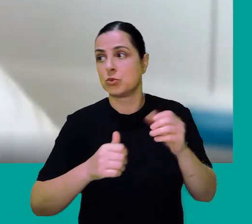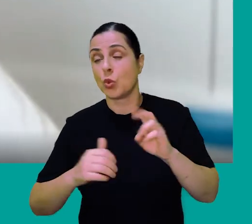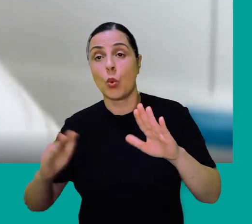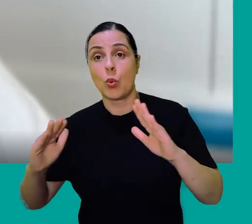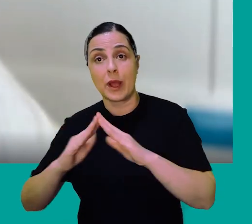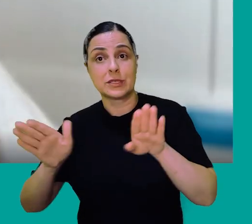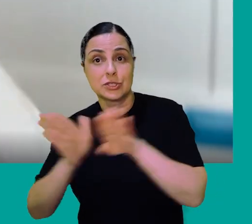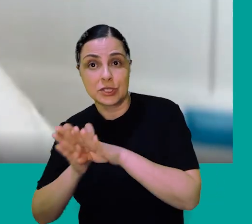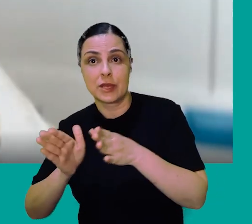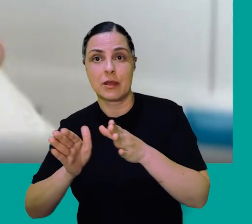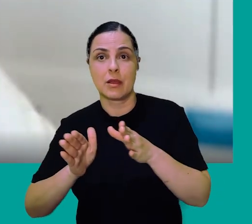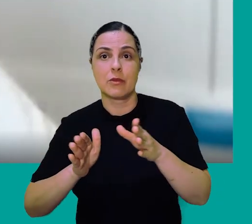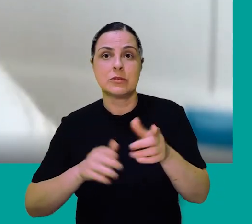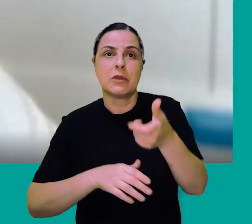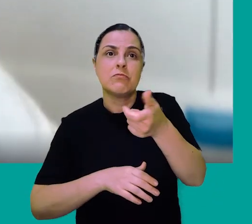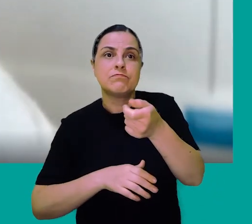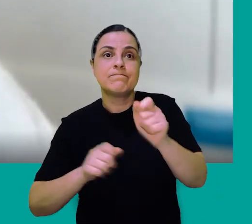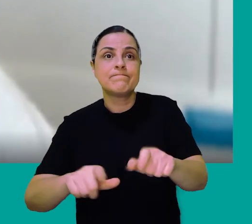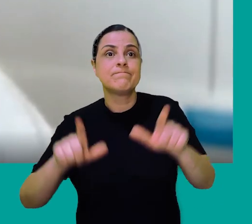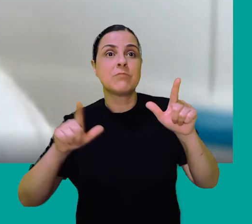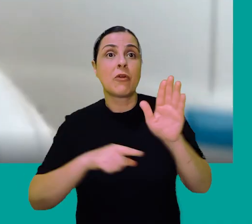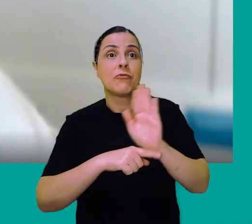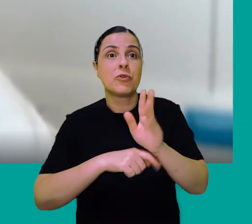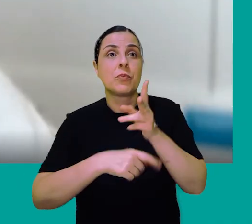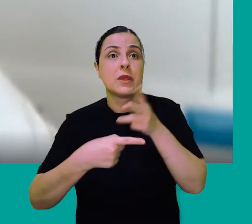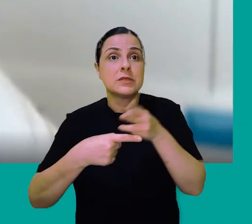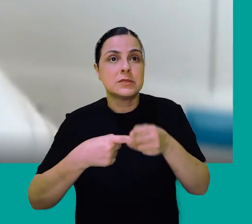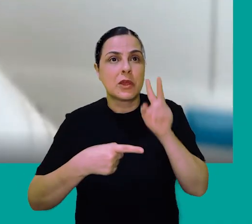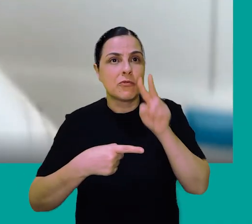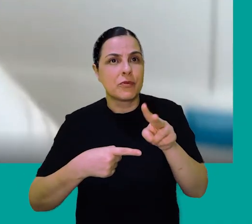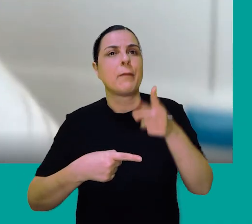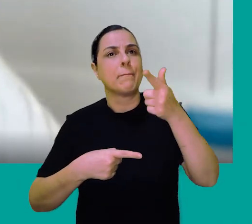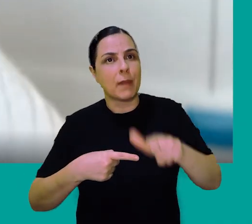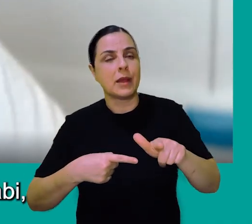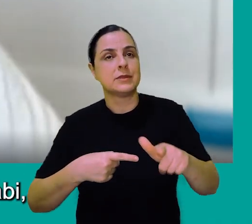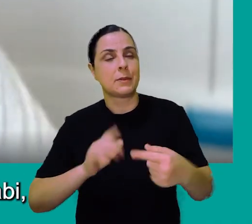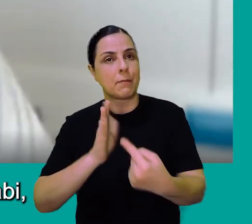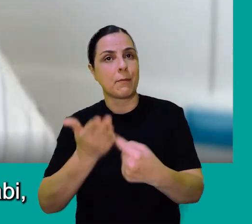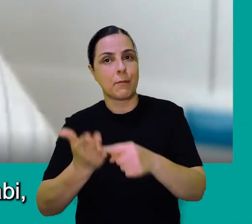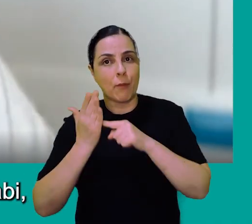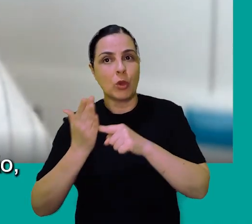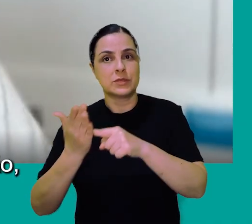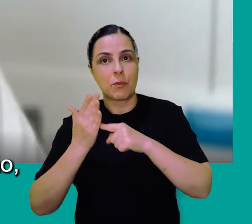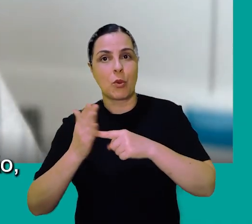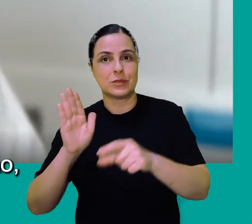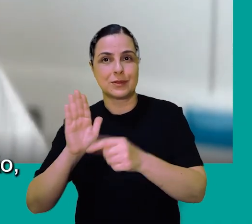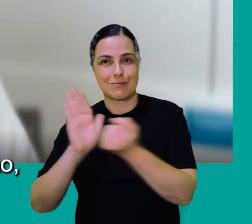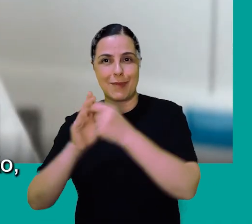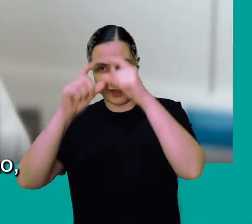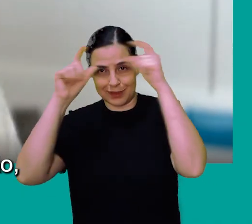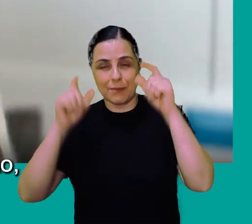todo. E aí você liga uma série, uma coisa na TV, aquilo lá tá reforçando aquele estereótipo, aquela... Mas sabe o que eu queria saber, Fábio? Você falou assim,